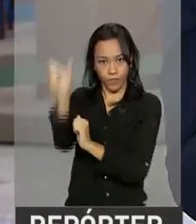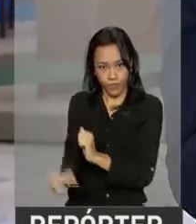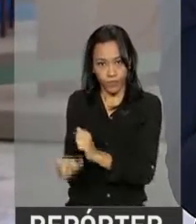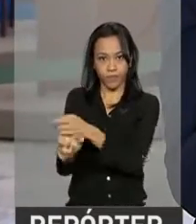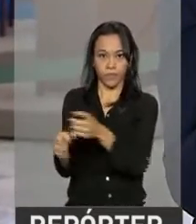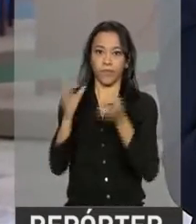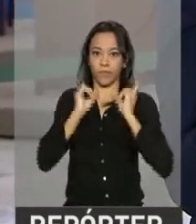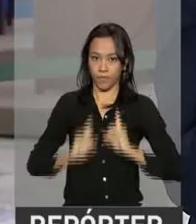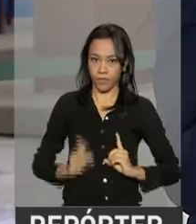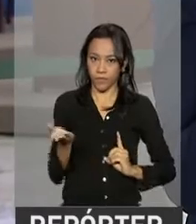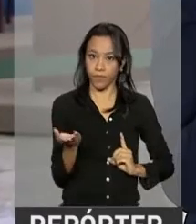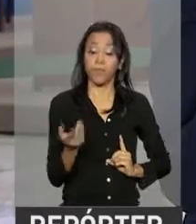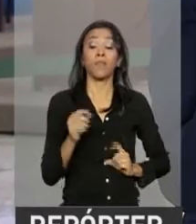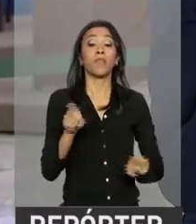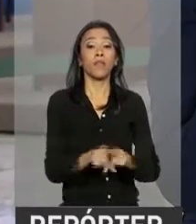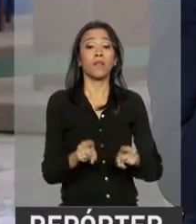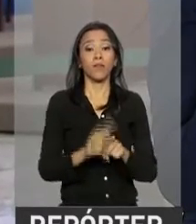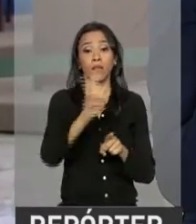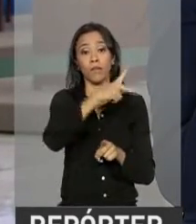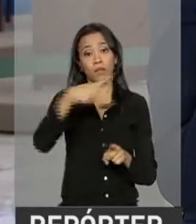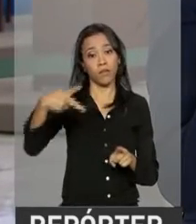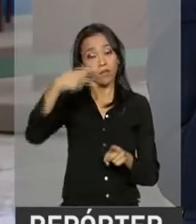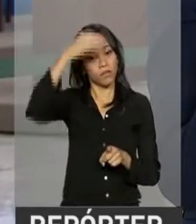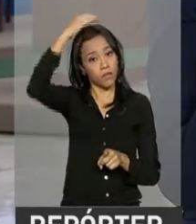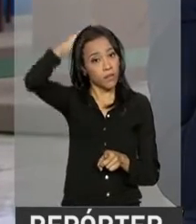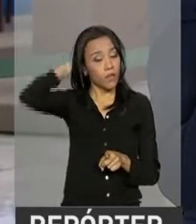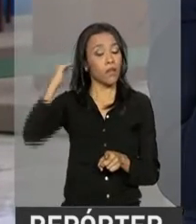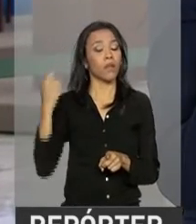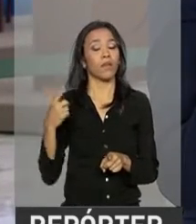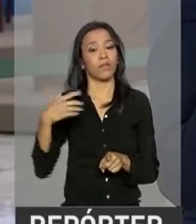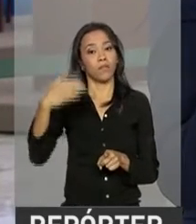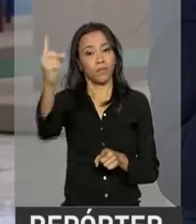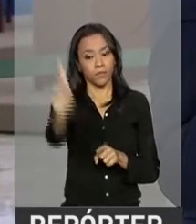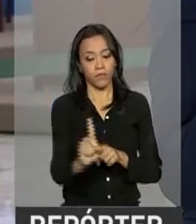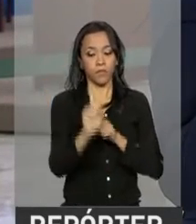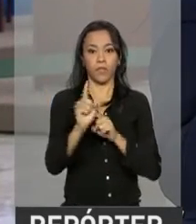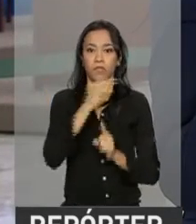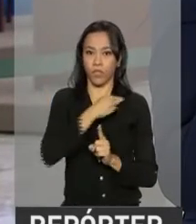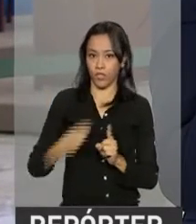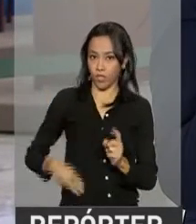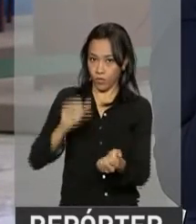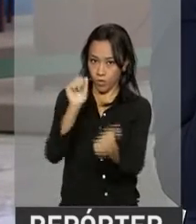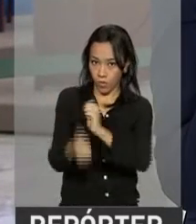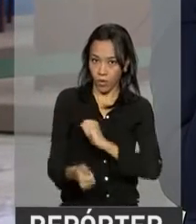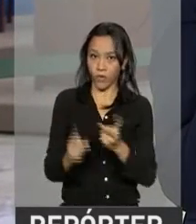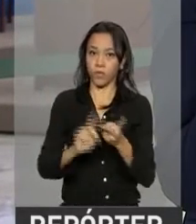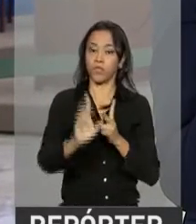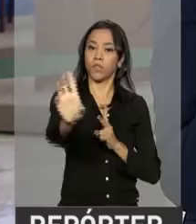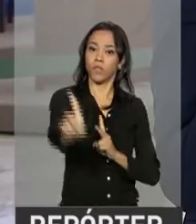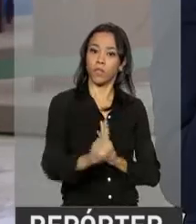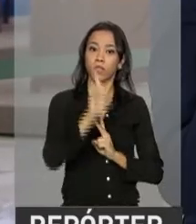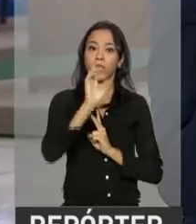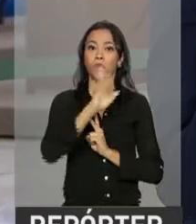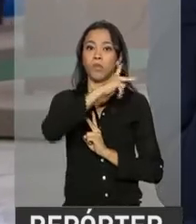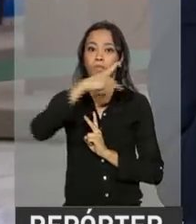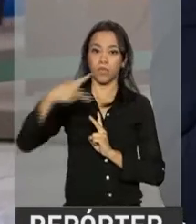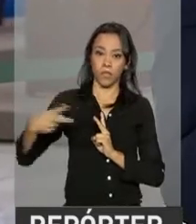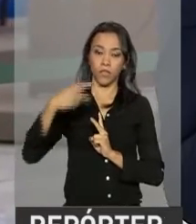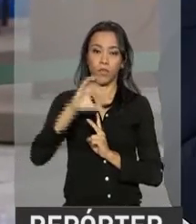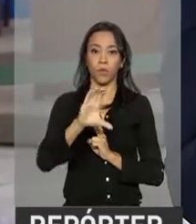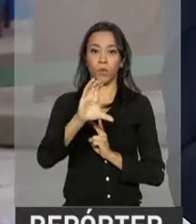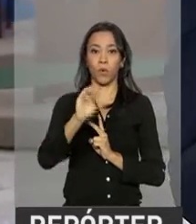presidente em exercício michel temer devem estar presentes também o ministro do esporte leonardo piciani o presidente do comitê paraolímpico